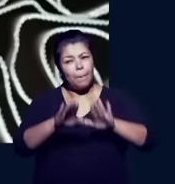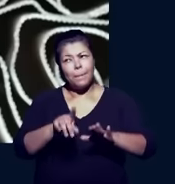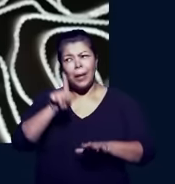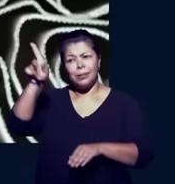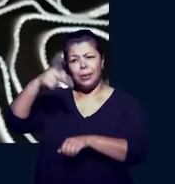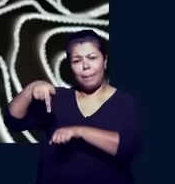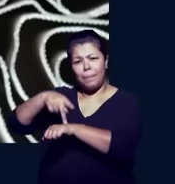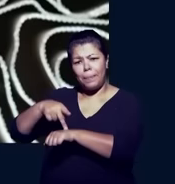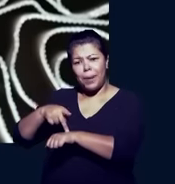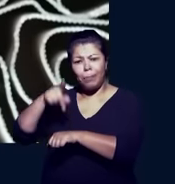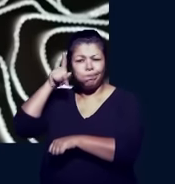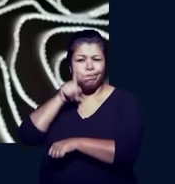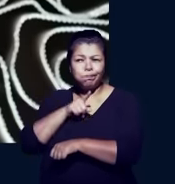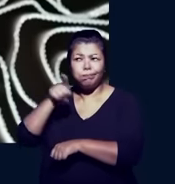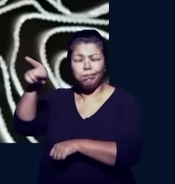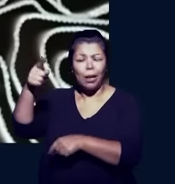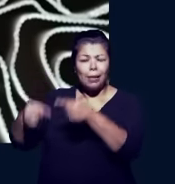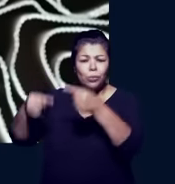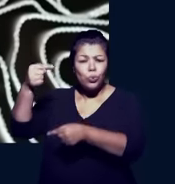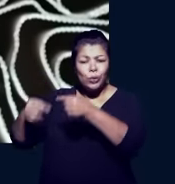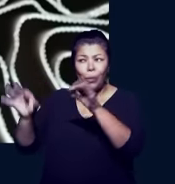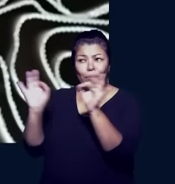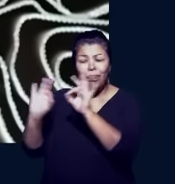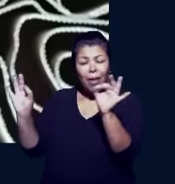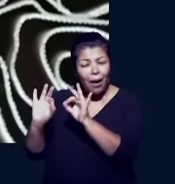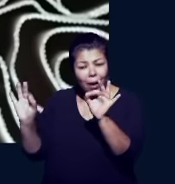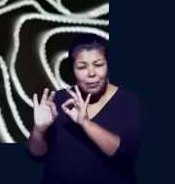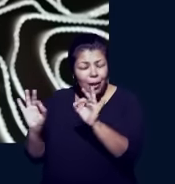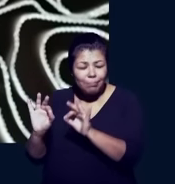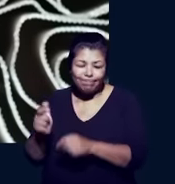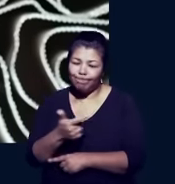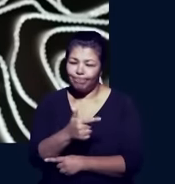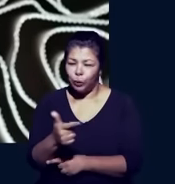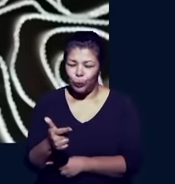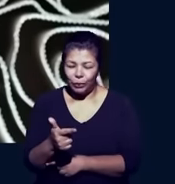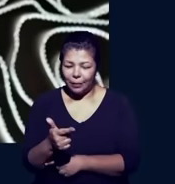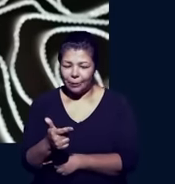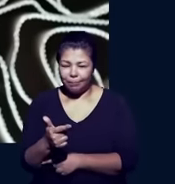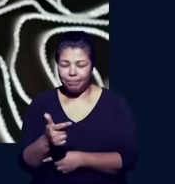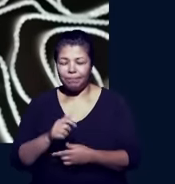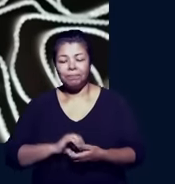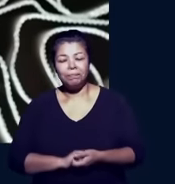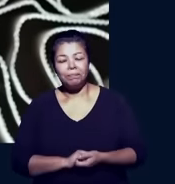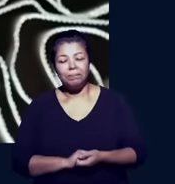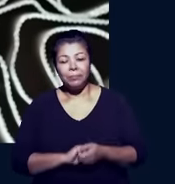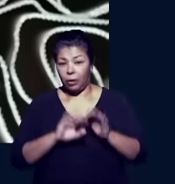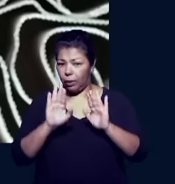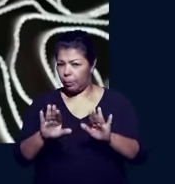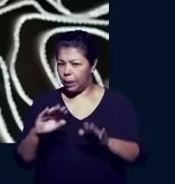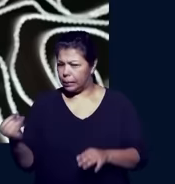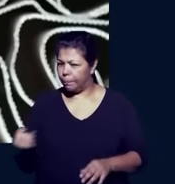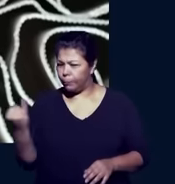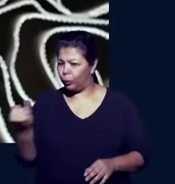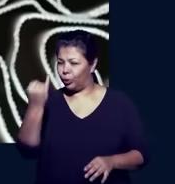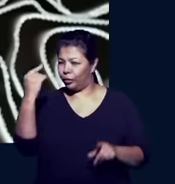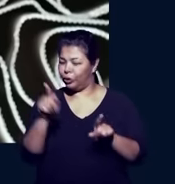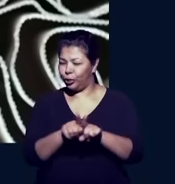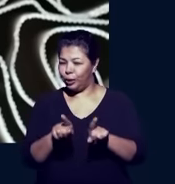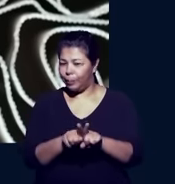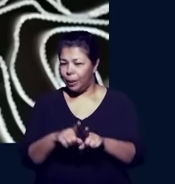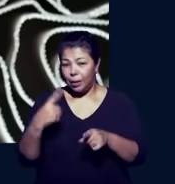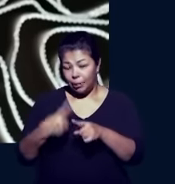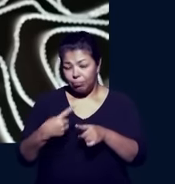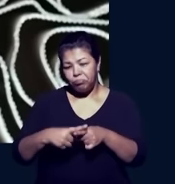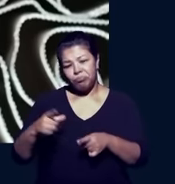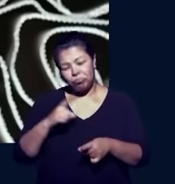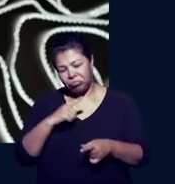a discussão do Fed é uma discussão da discussão do Déficit é uma discussão esquecida e mas ele é relevante ela forma preço